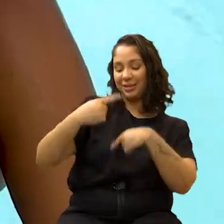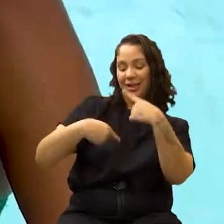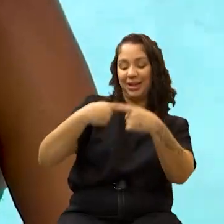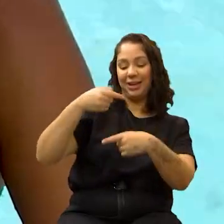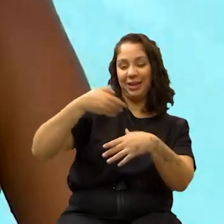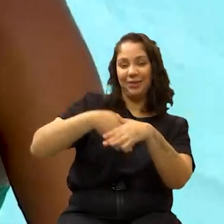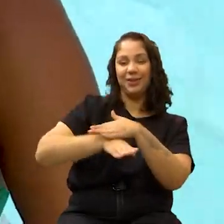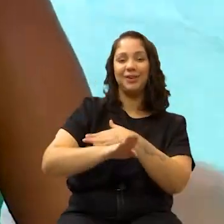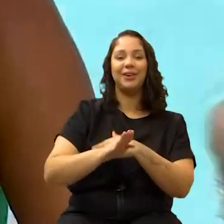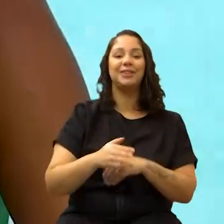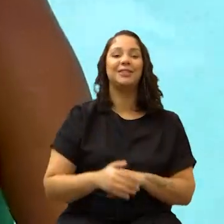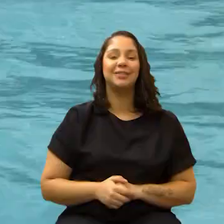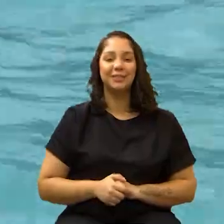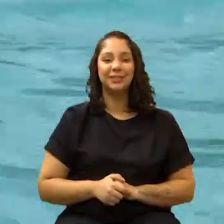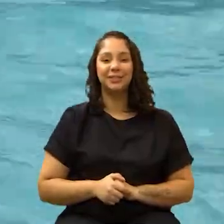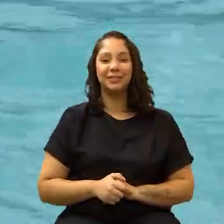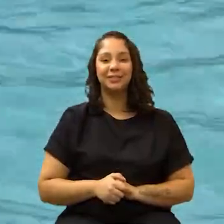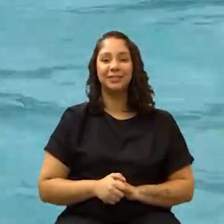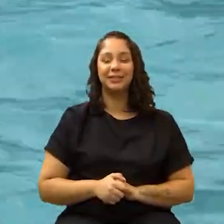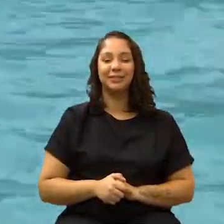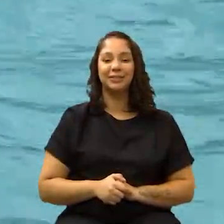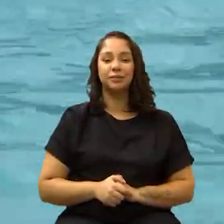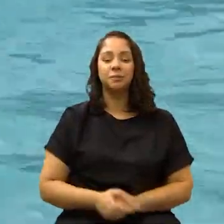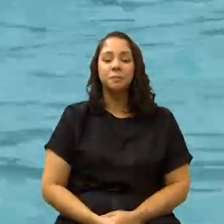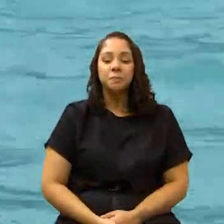gostou? Estrelinha.